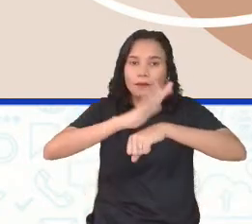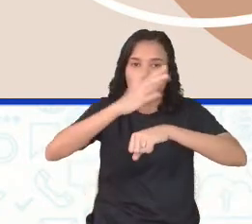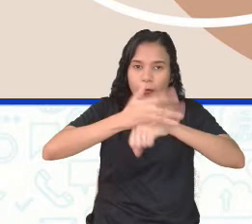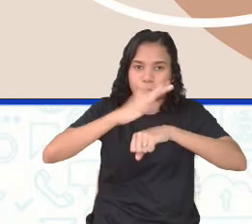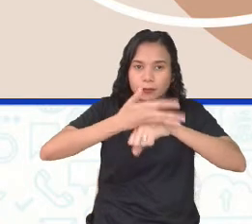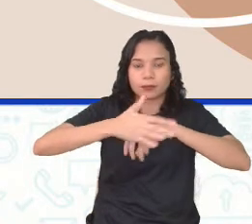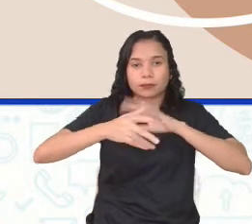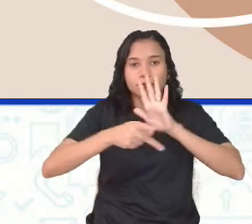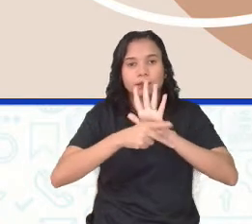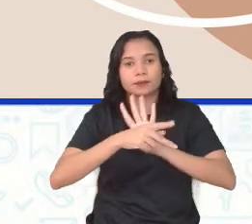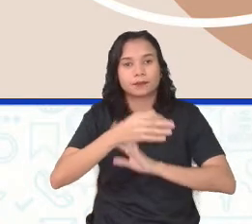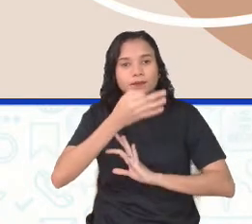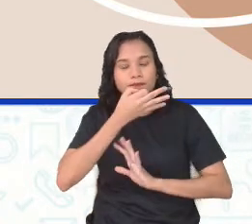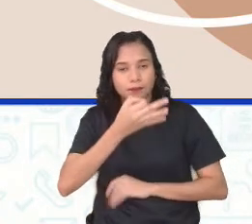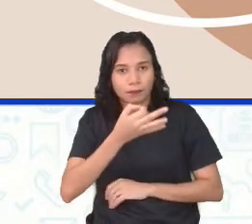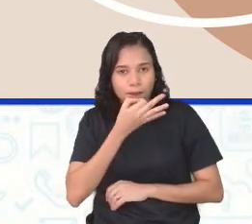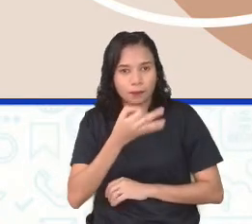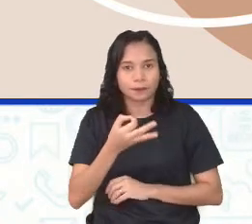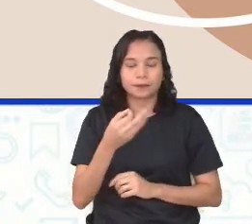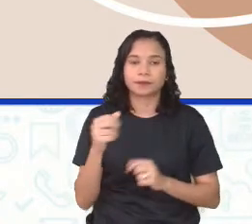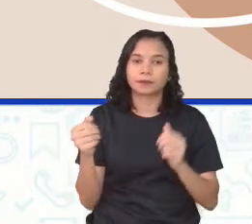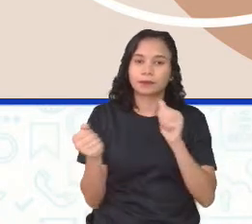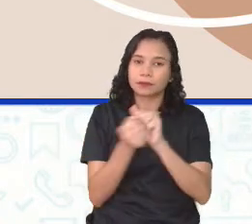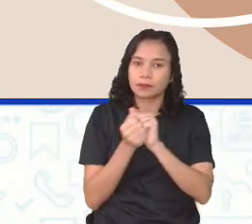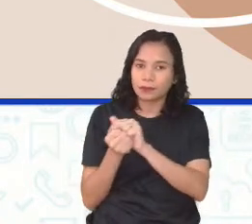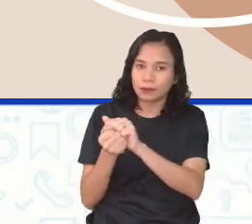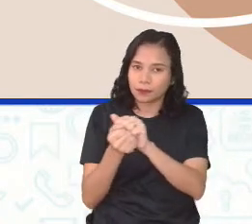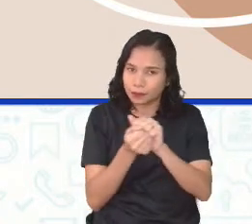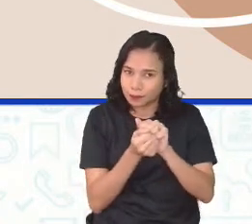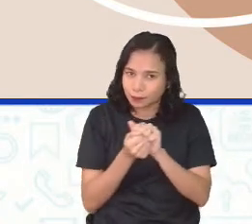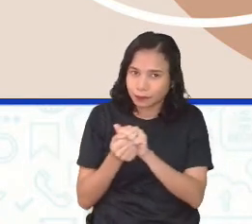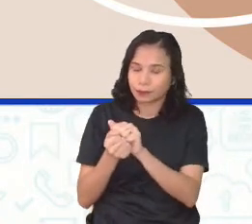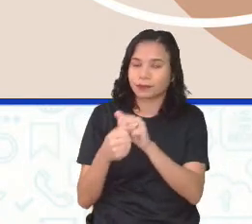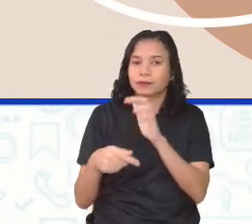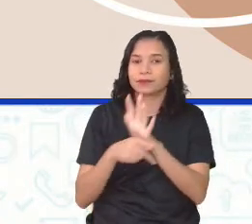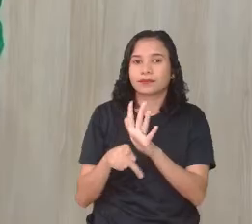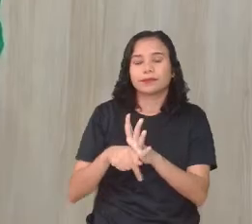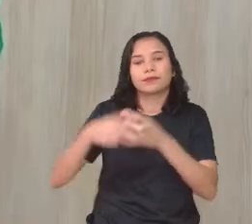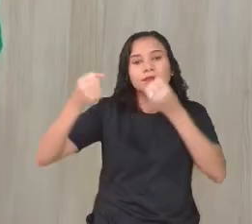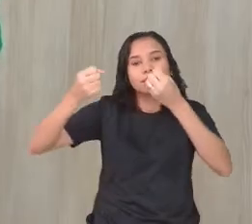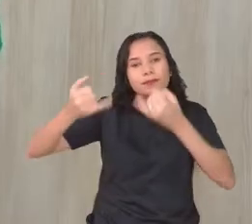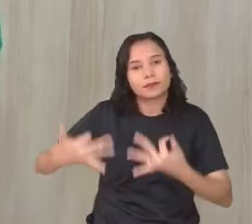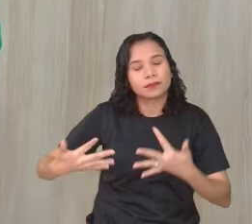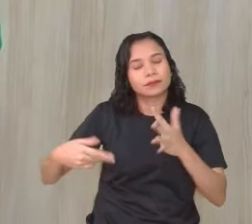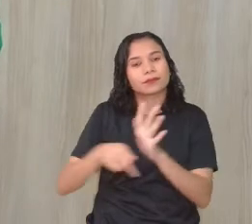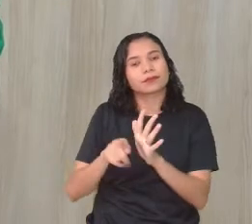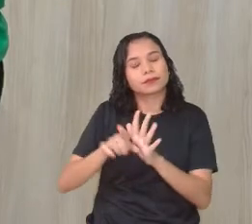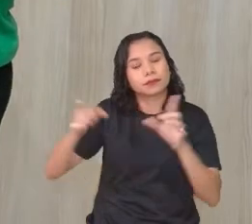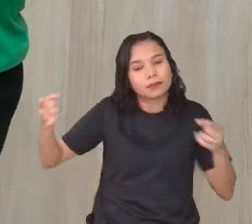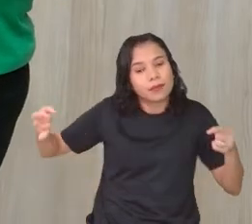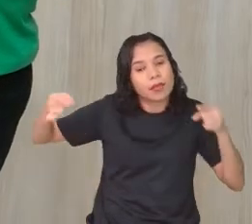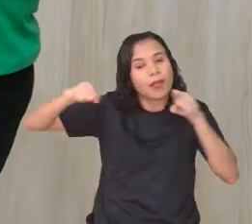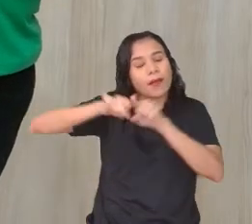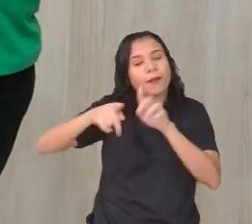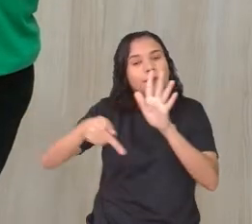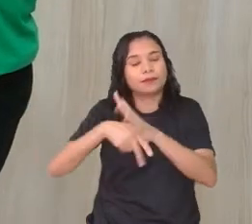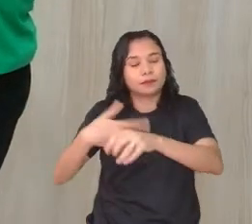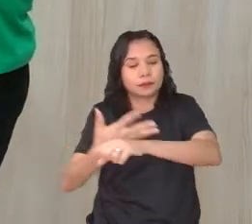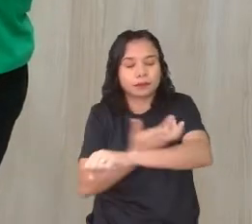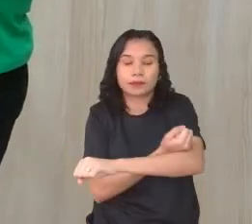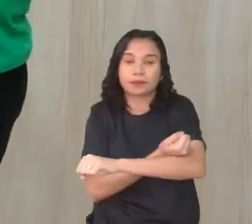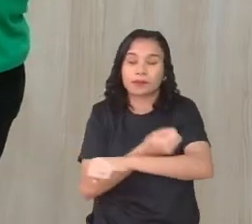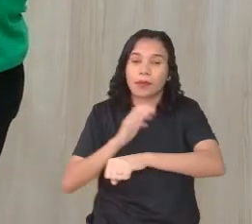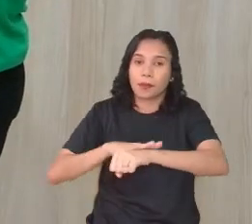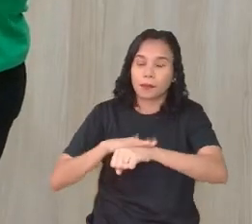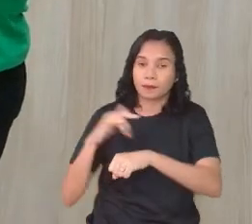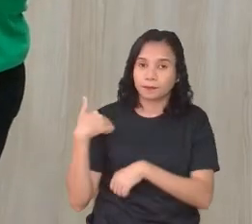da argumentação com as colocações, não é, alinhadas com as emoções, porque no momento